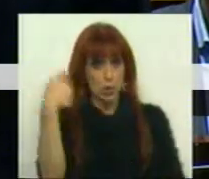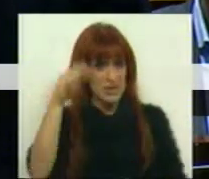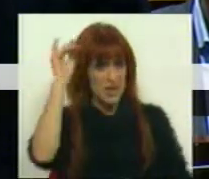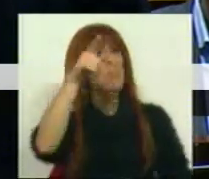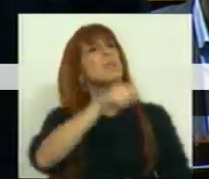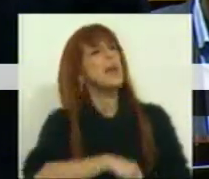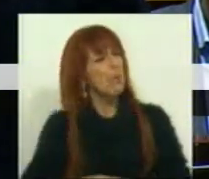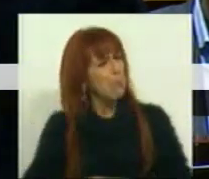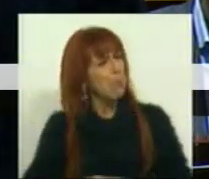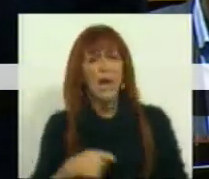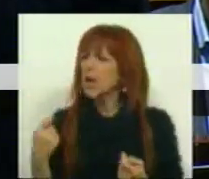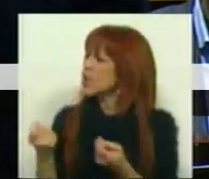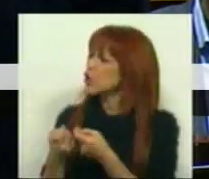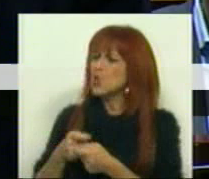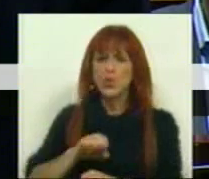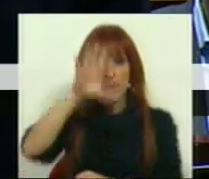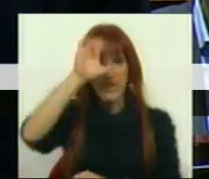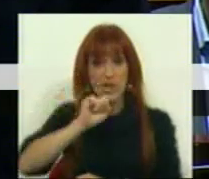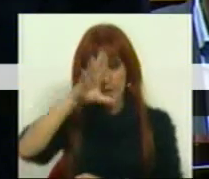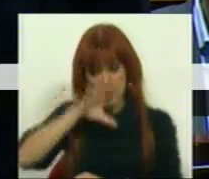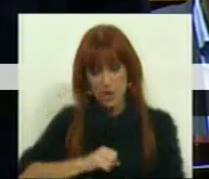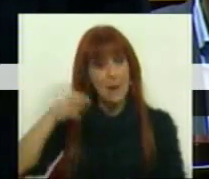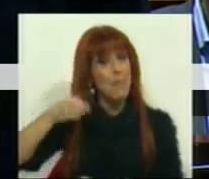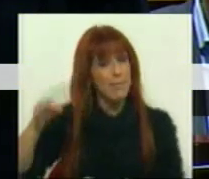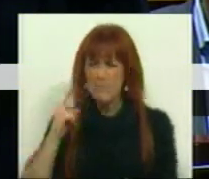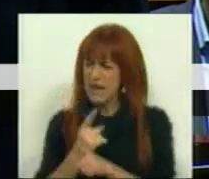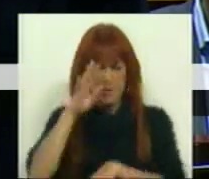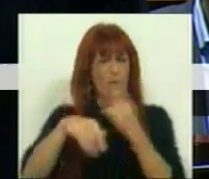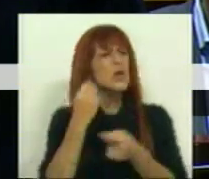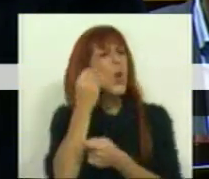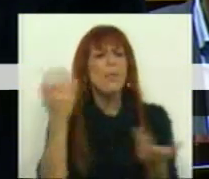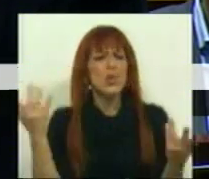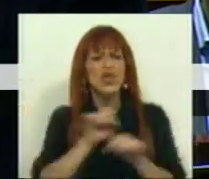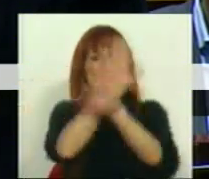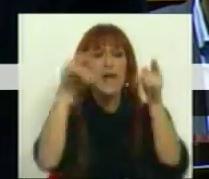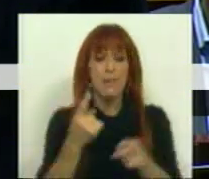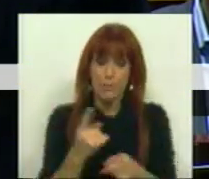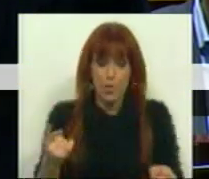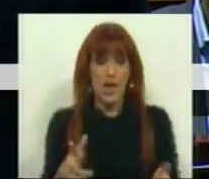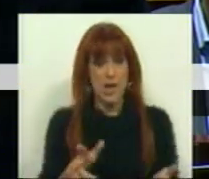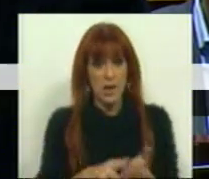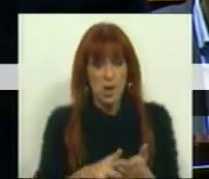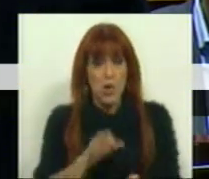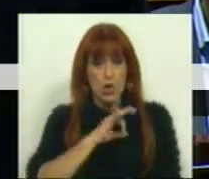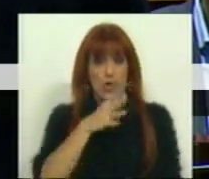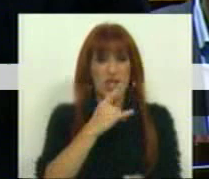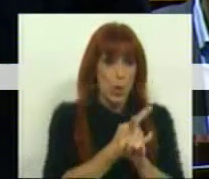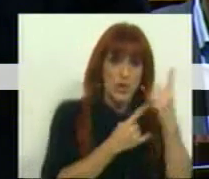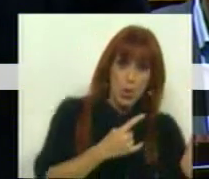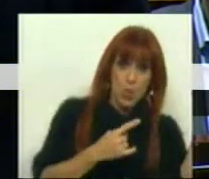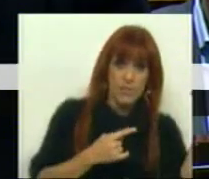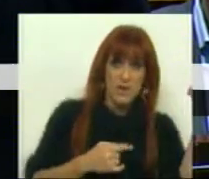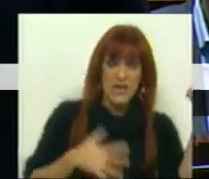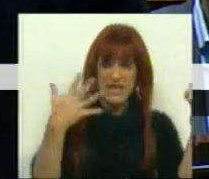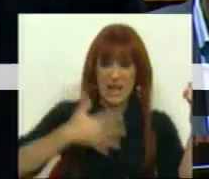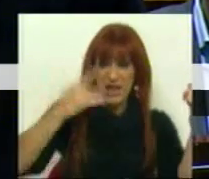da República e junto do Ministro de Estado, Paulo Portas, esta mesma confusão? Porque, na realidade, o senhor disse uma coisa e 5